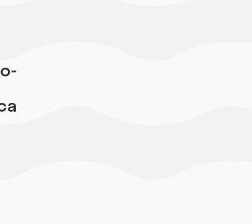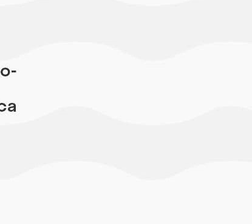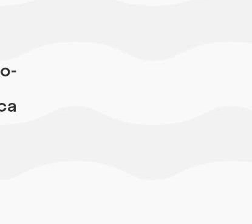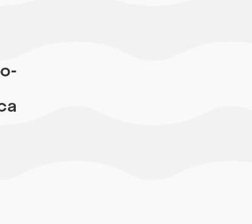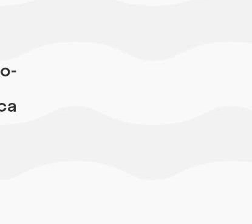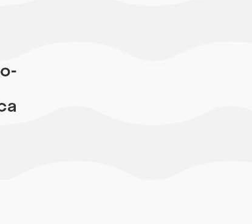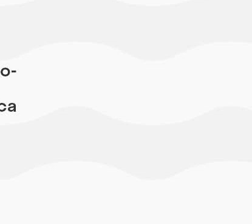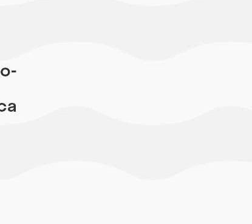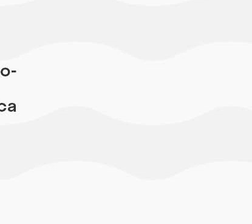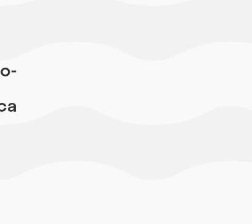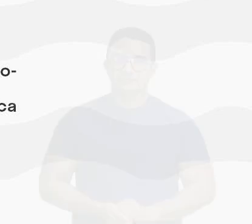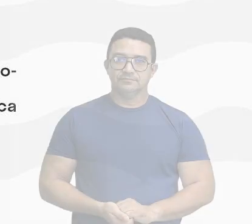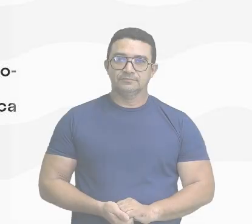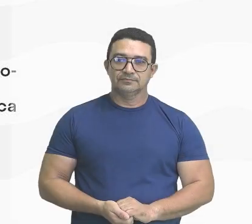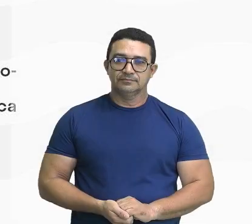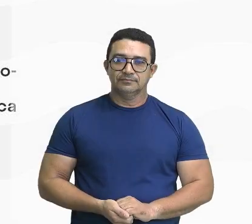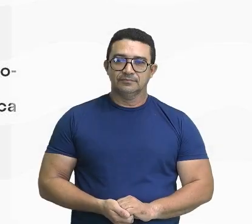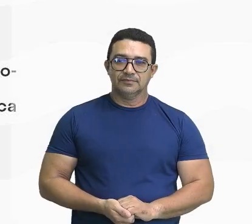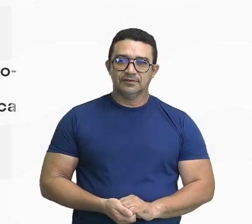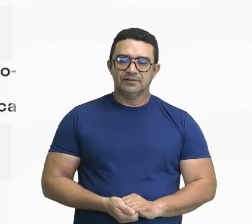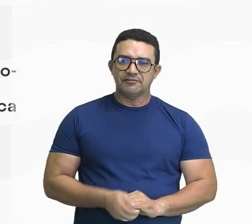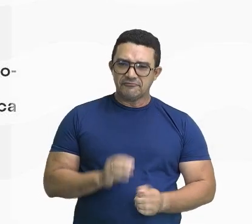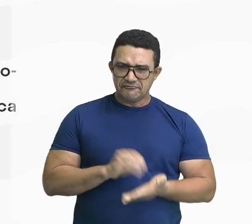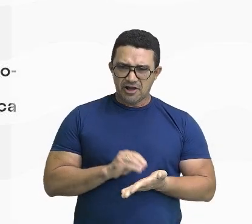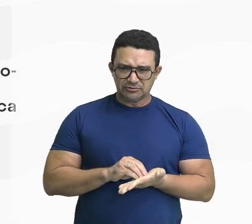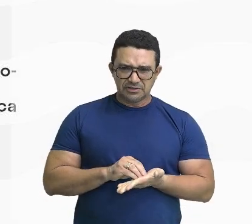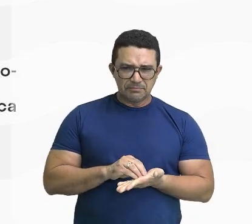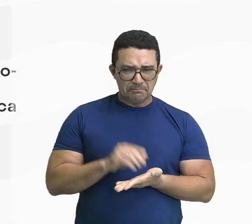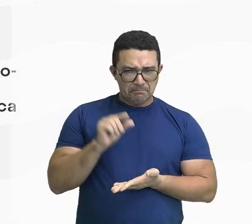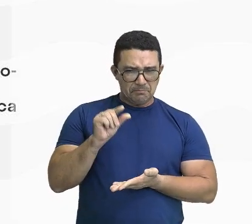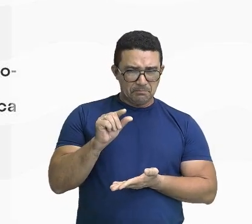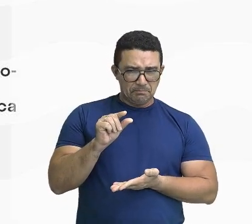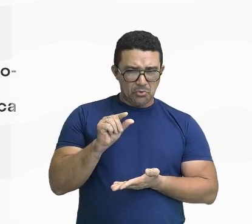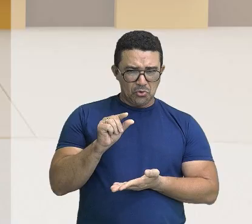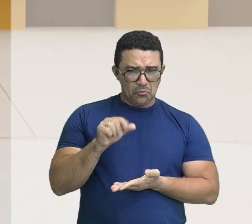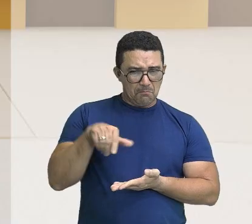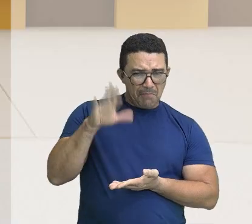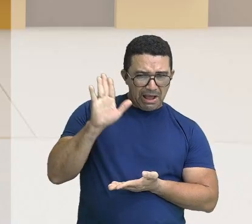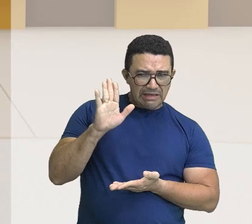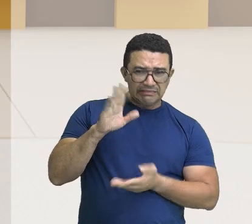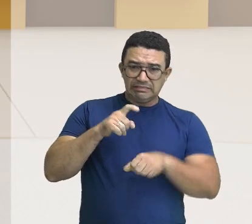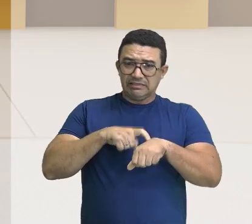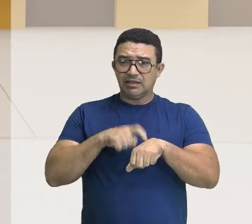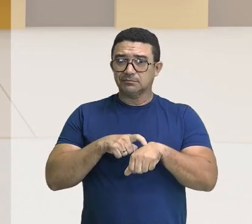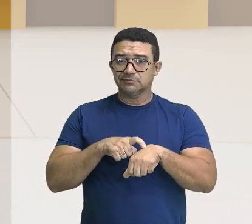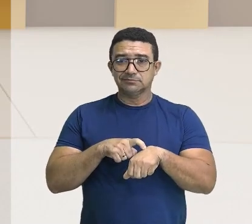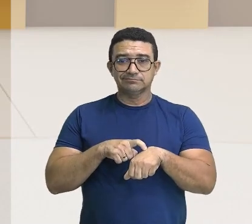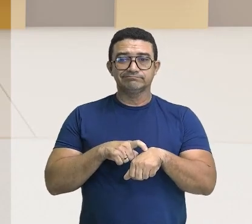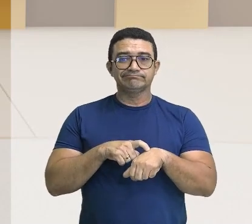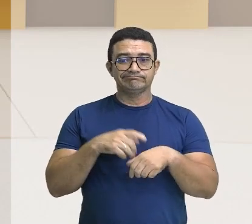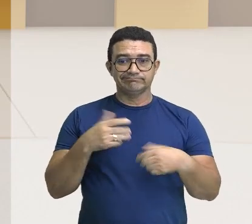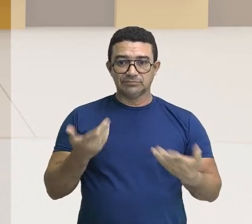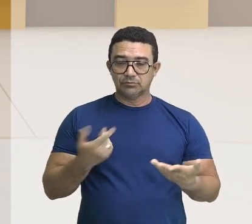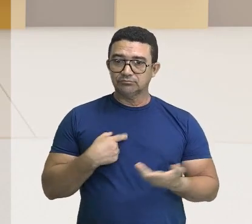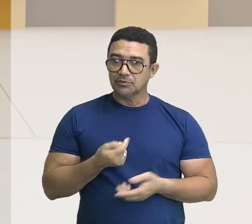Ah, não falta muito tempo não, gente. Se nós olharmos aqui, nós estamos ali na beirada de